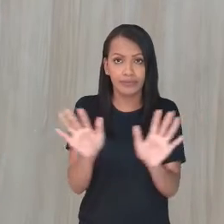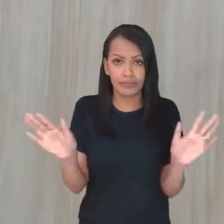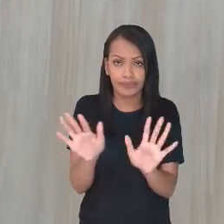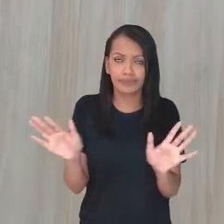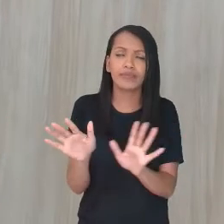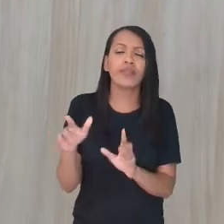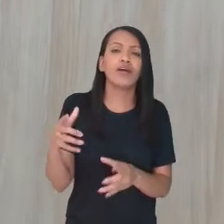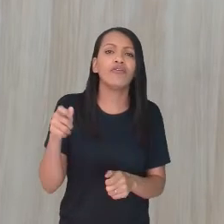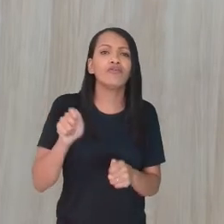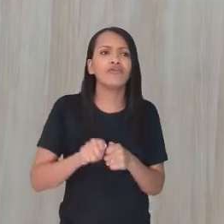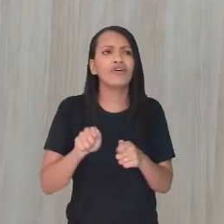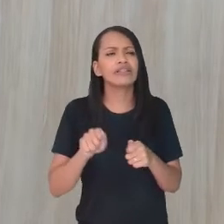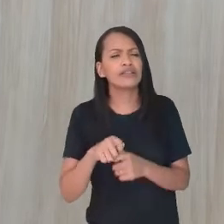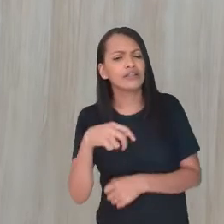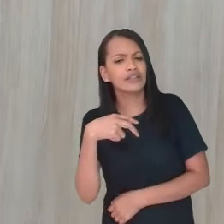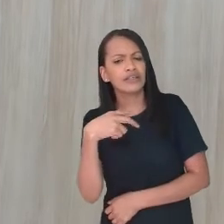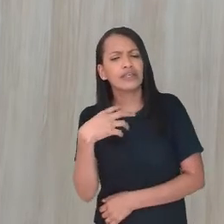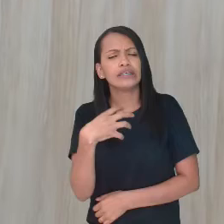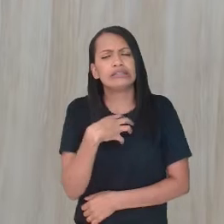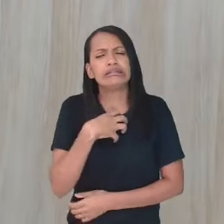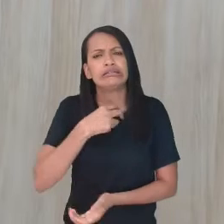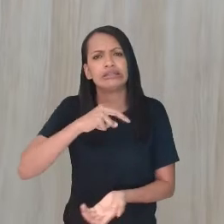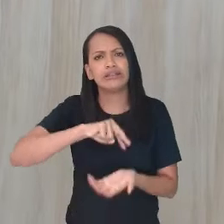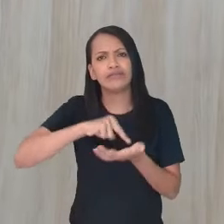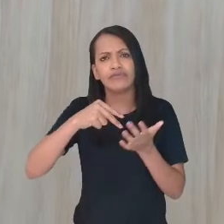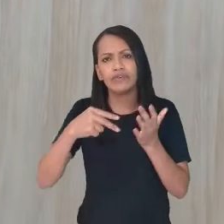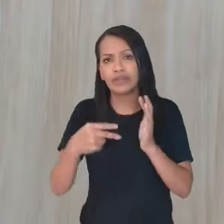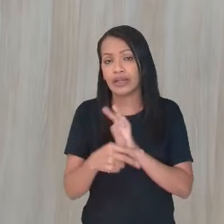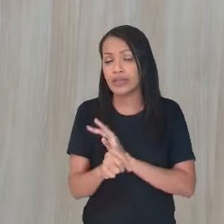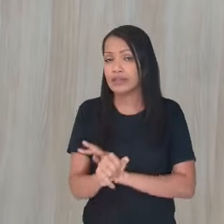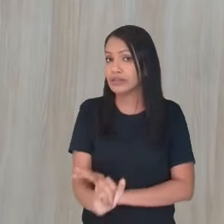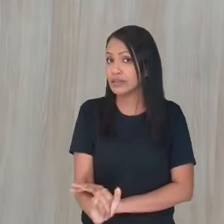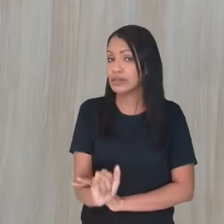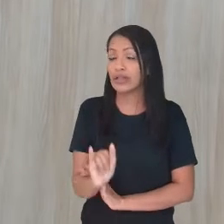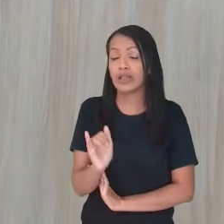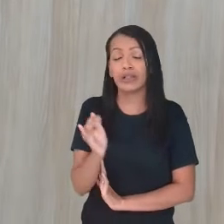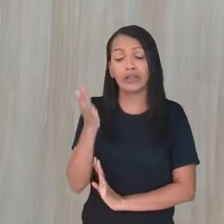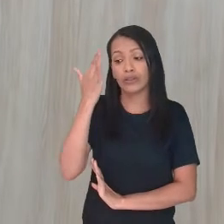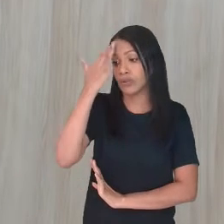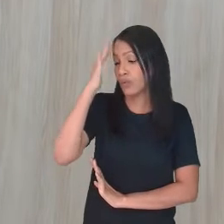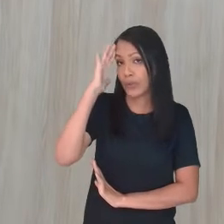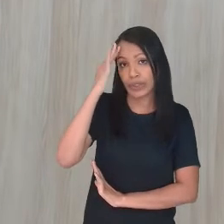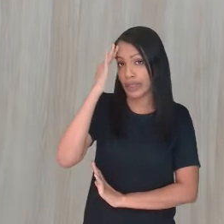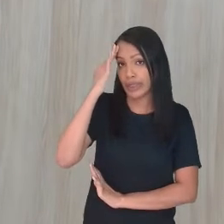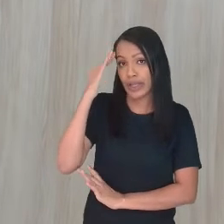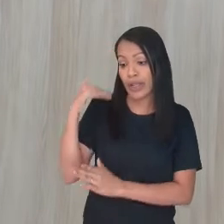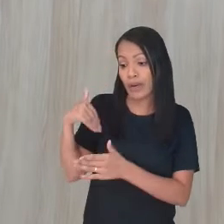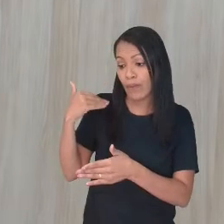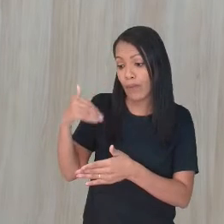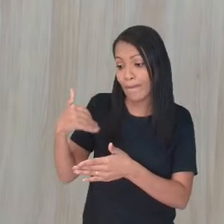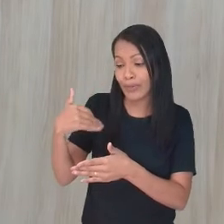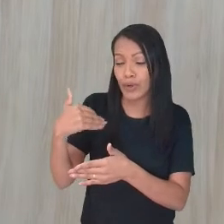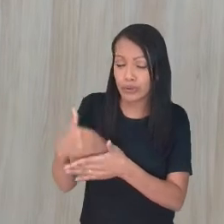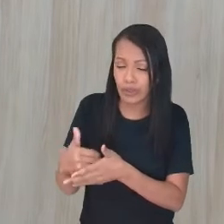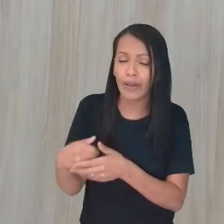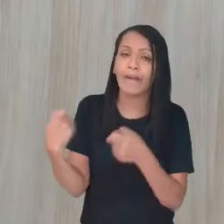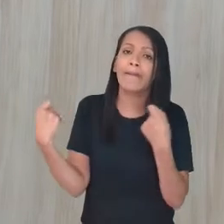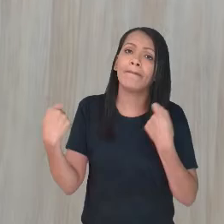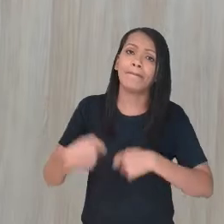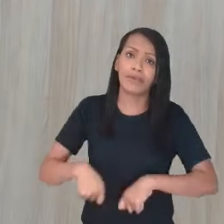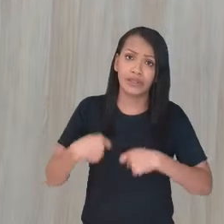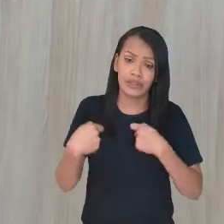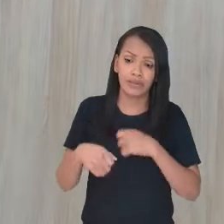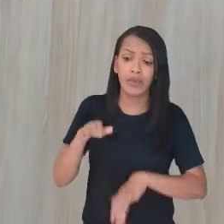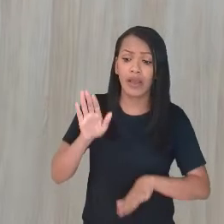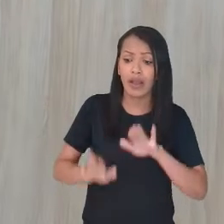fazer sentido se a gente não entender o processo, se a gente não compreender que precisamos,